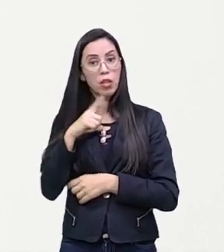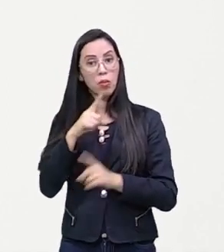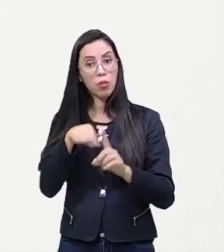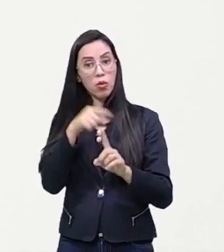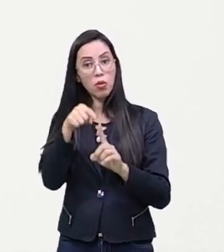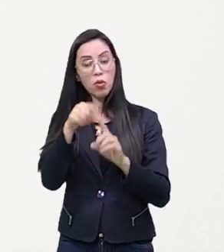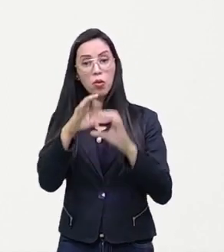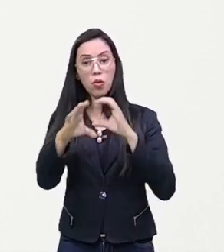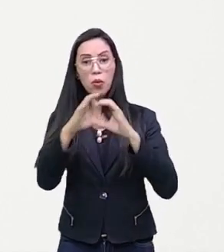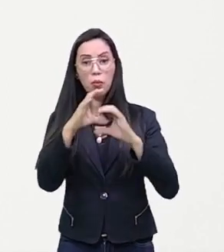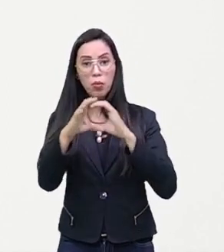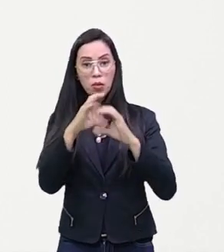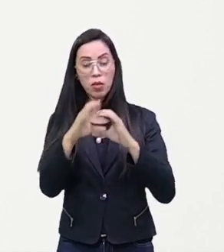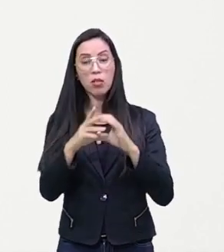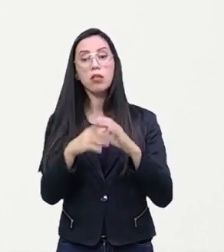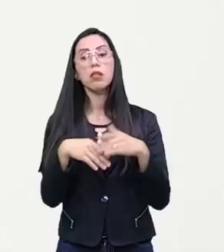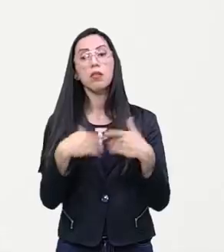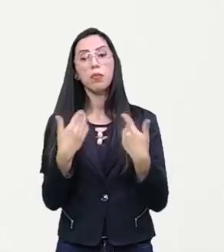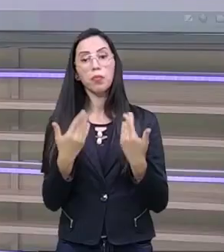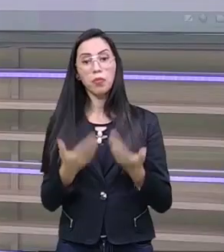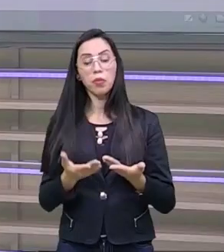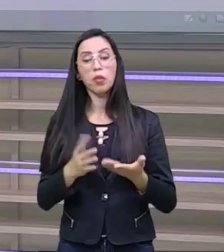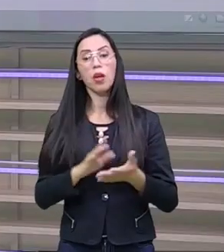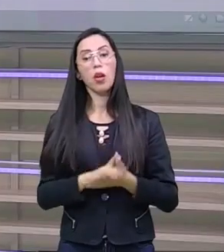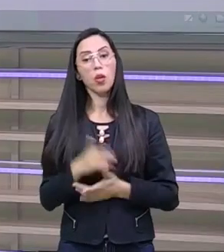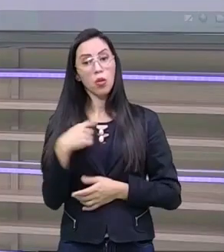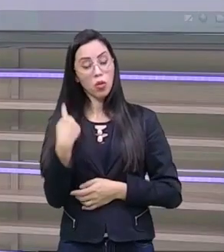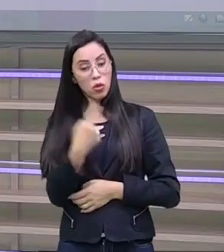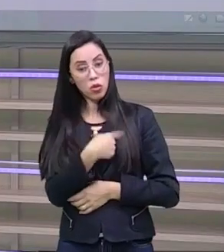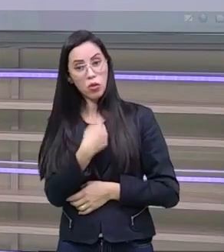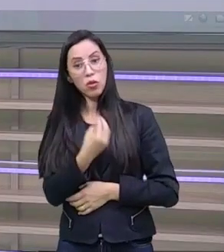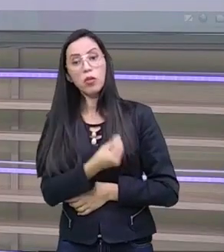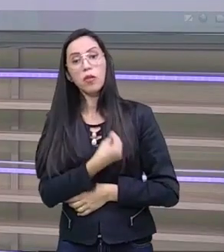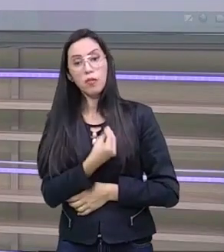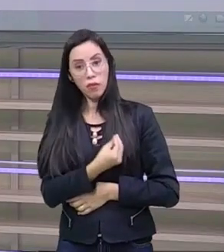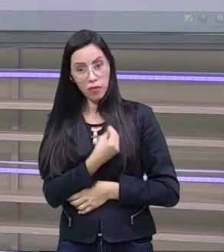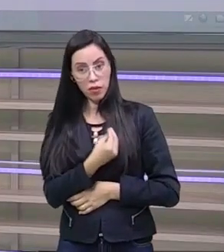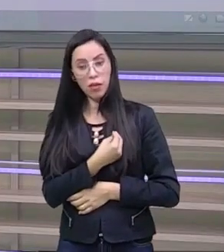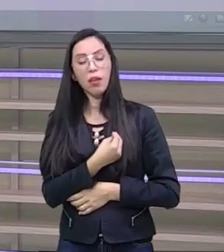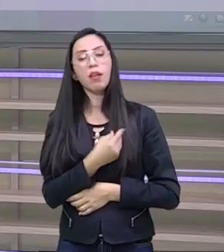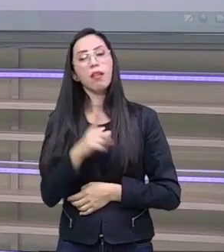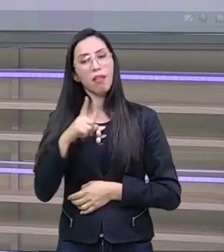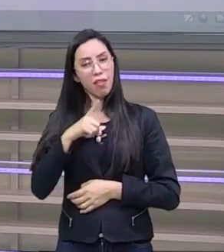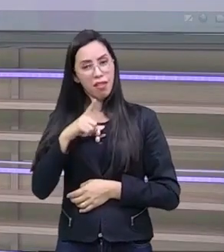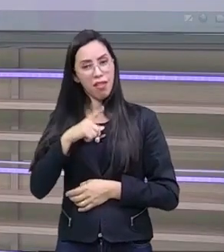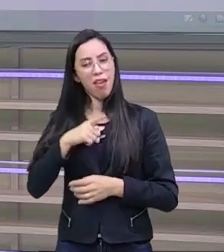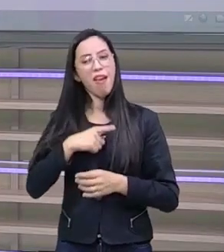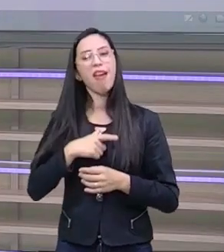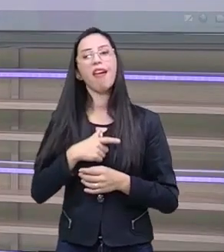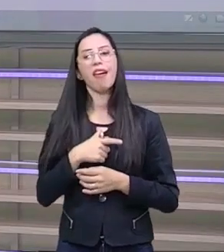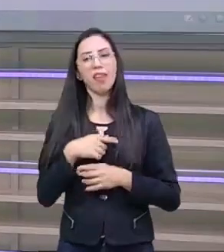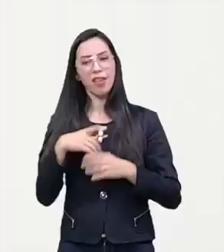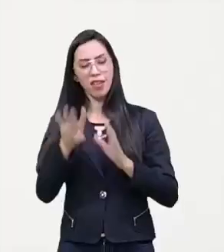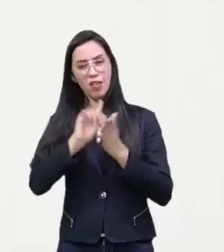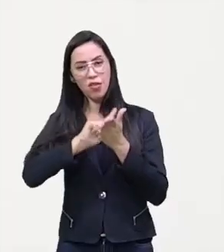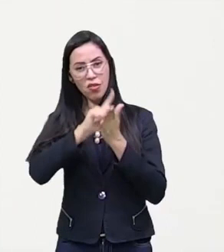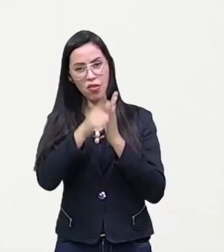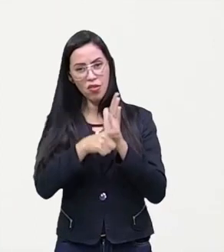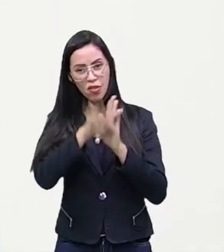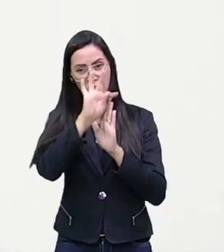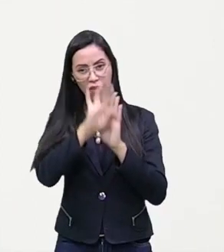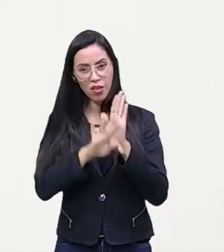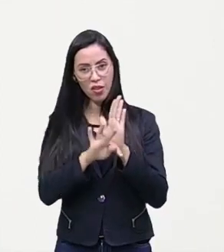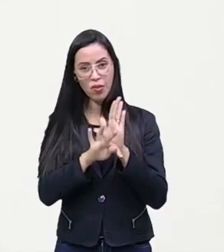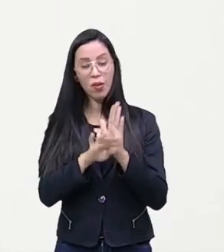Nós vivemos o gênero textual, crianças. Tudo na nossa vida, né, está rodeado de gêneros textuais. Vamos ver aqui